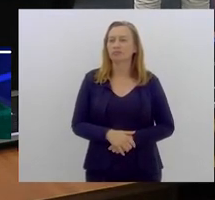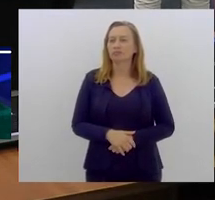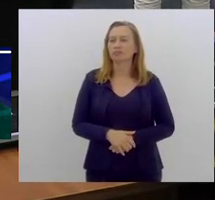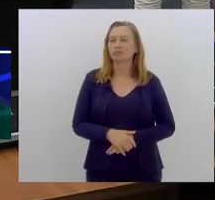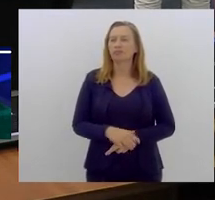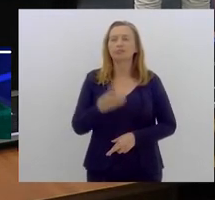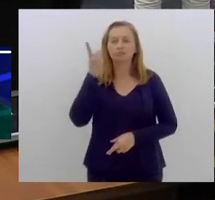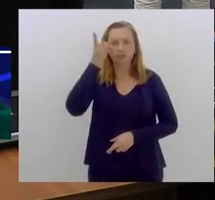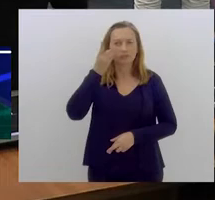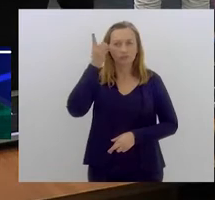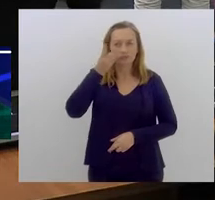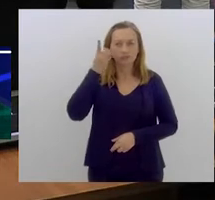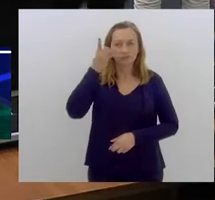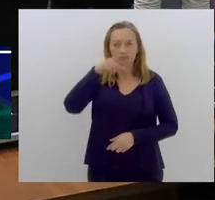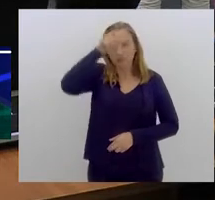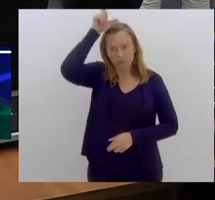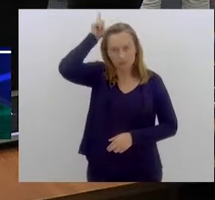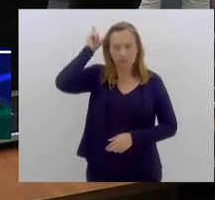Deputado Luiz.